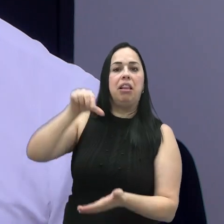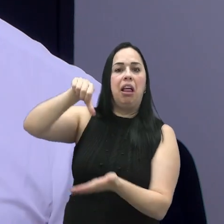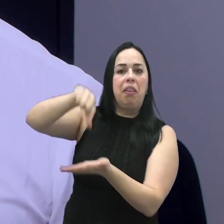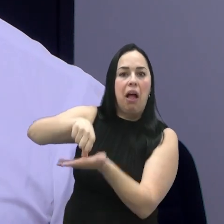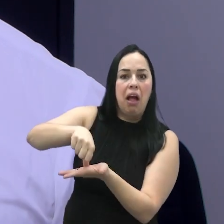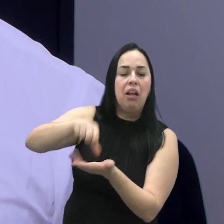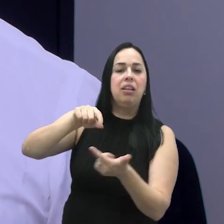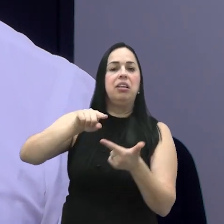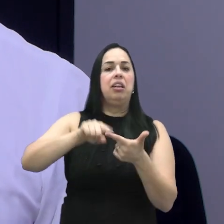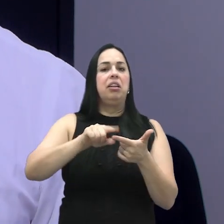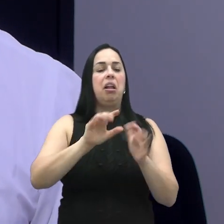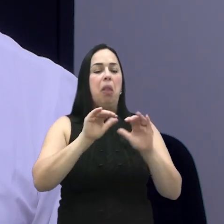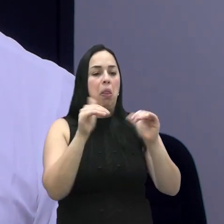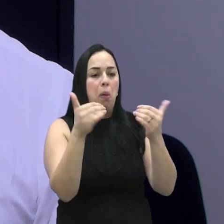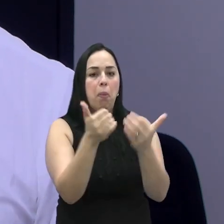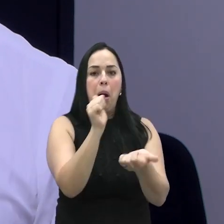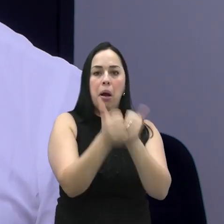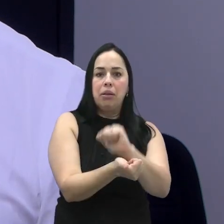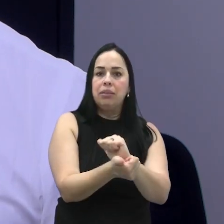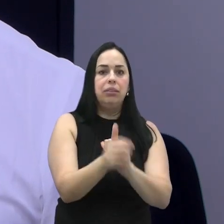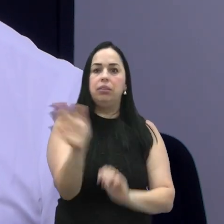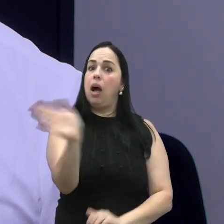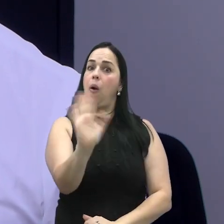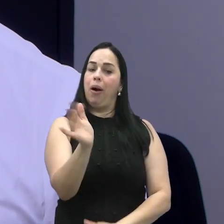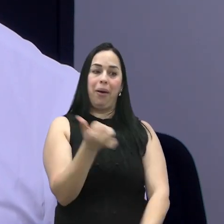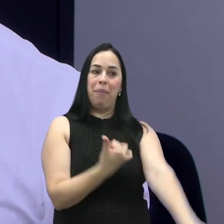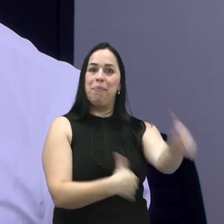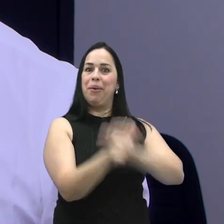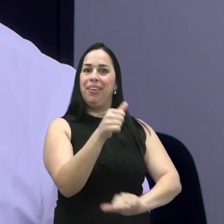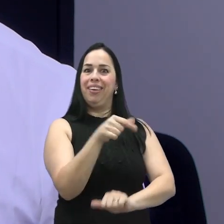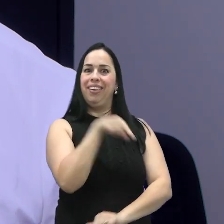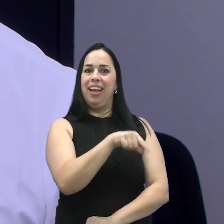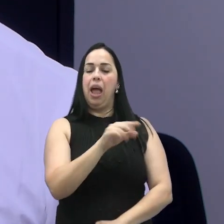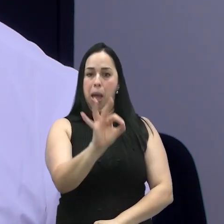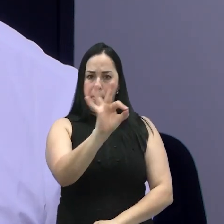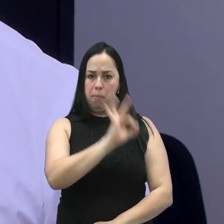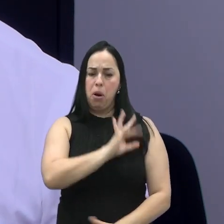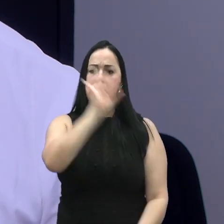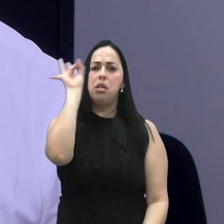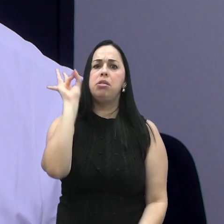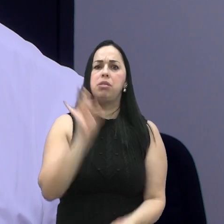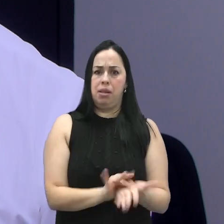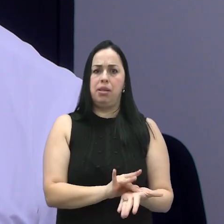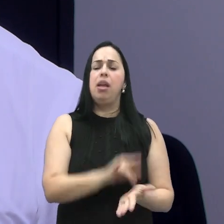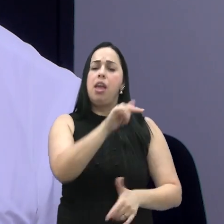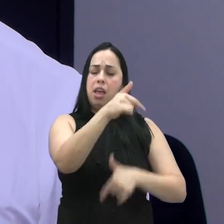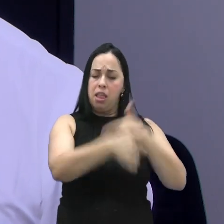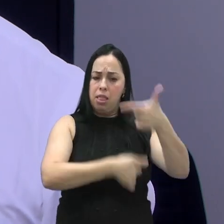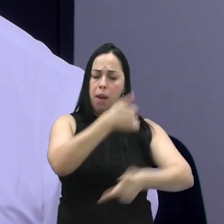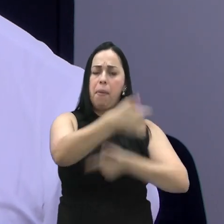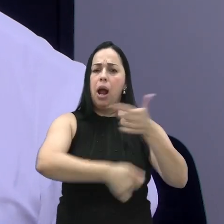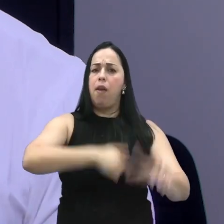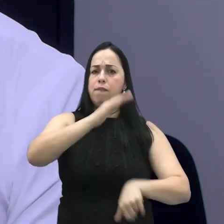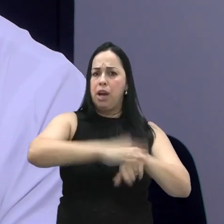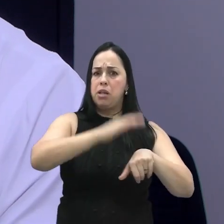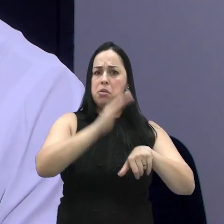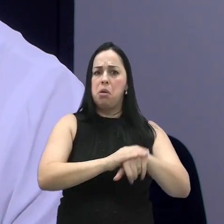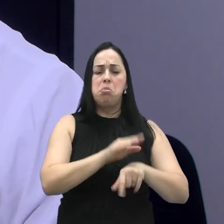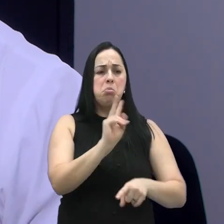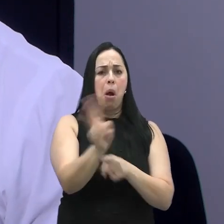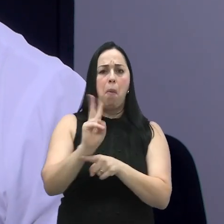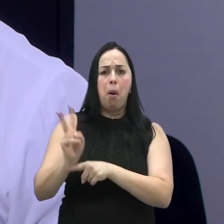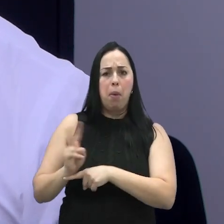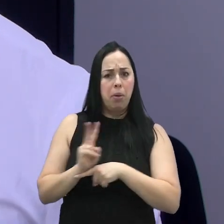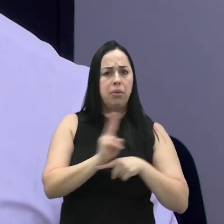do poliesportivo, do centro comunitário. Não, a Guarda Municipal é uma polícia e tem feito um trabalho